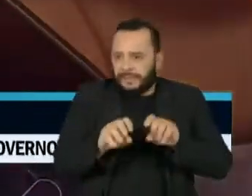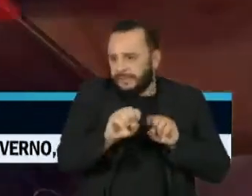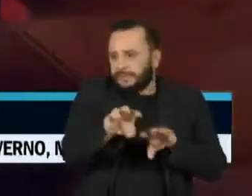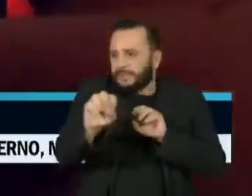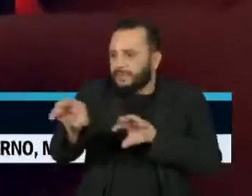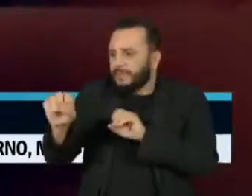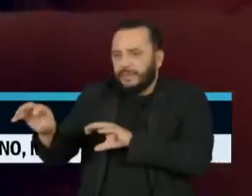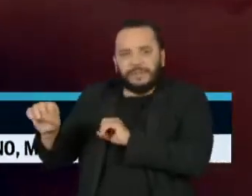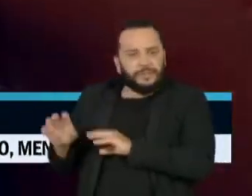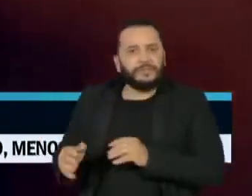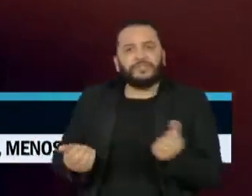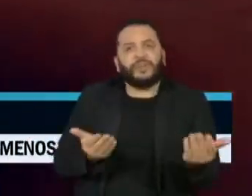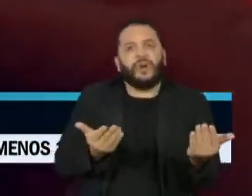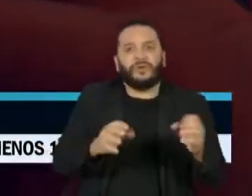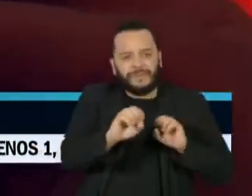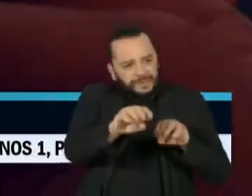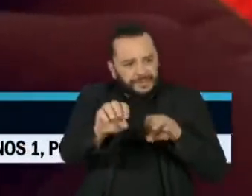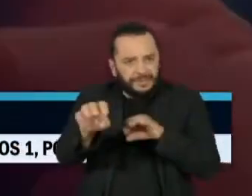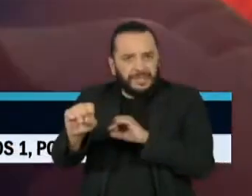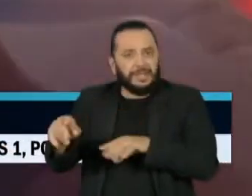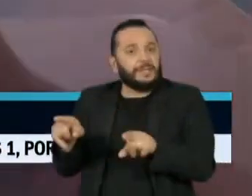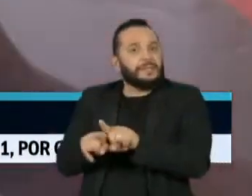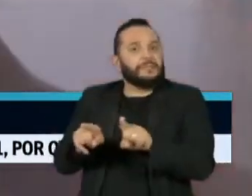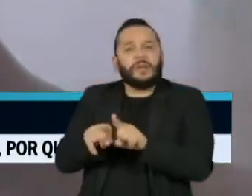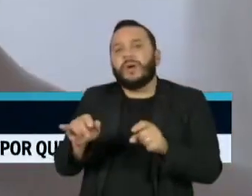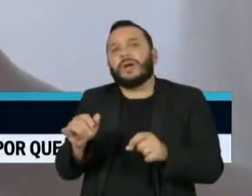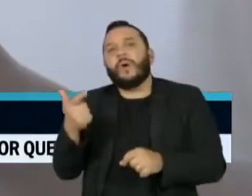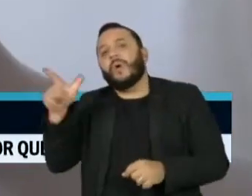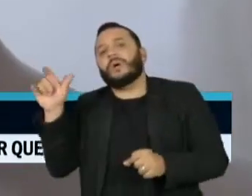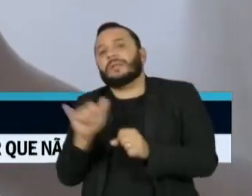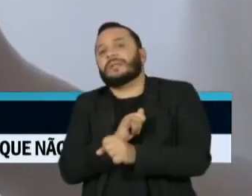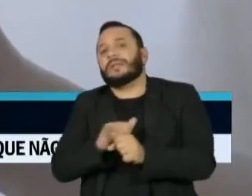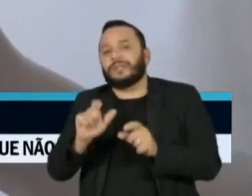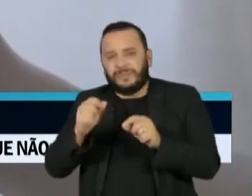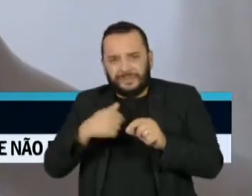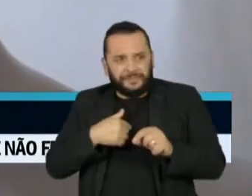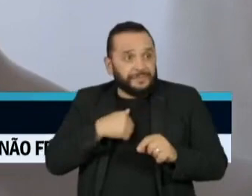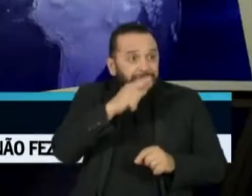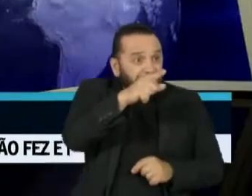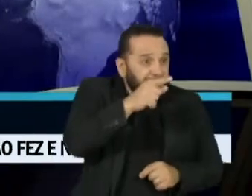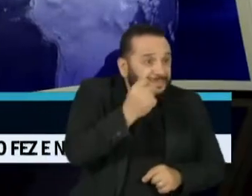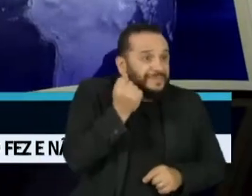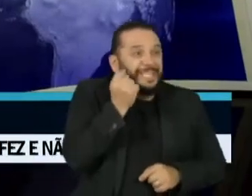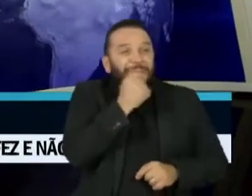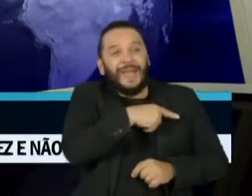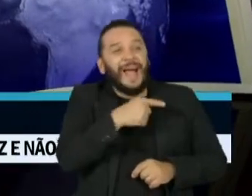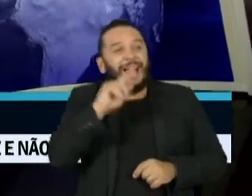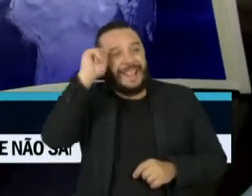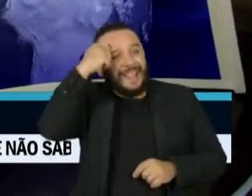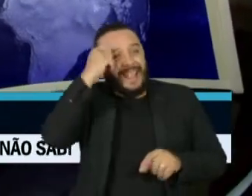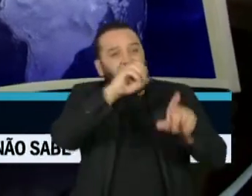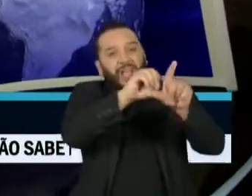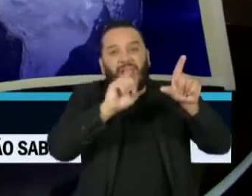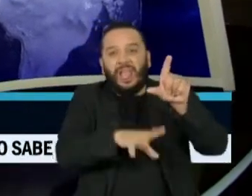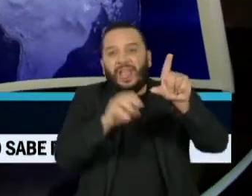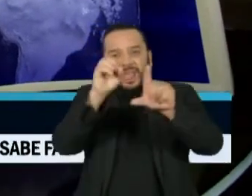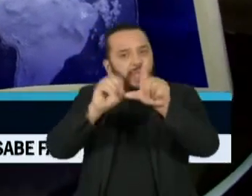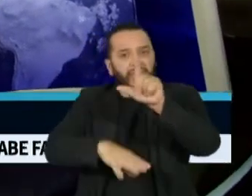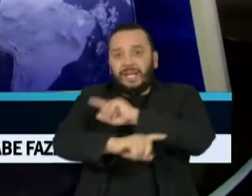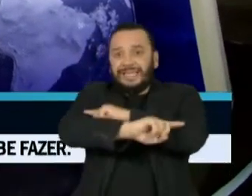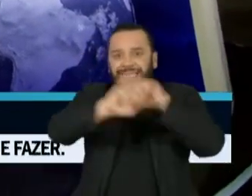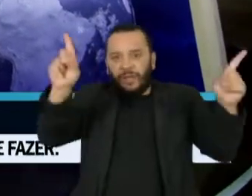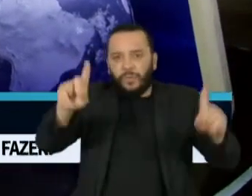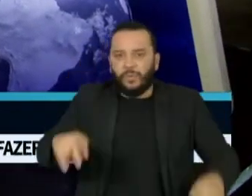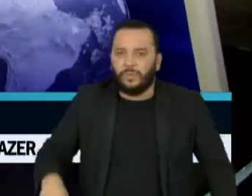jovens. Outra prática também consiste em não replicar esses conteúdos. AD, por que